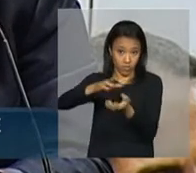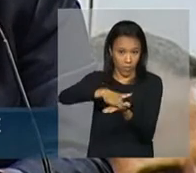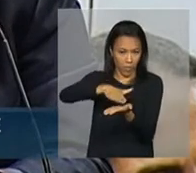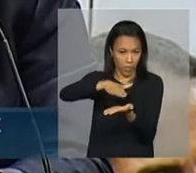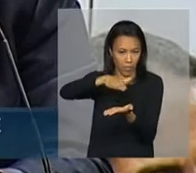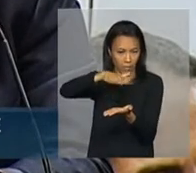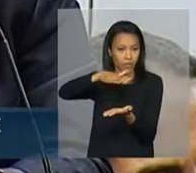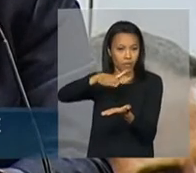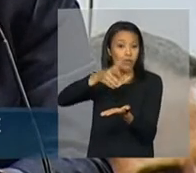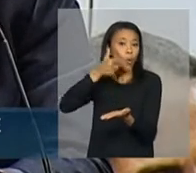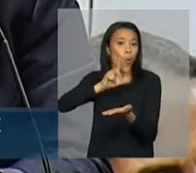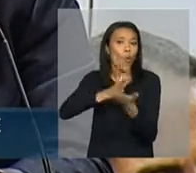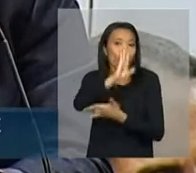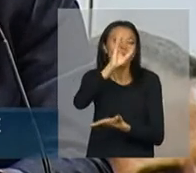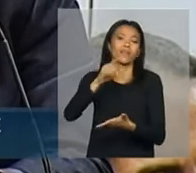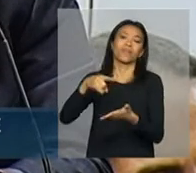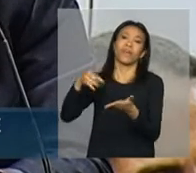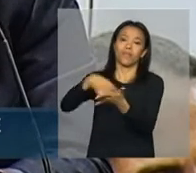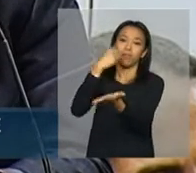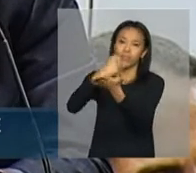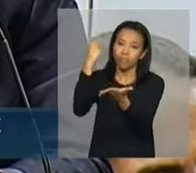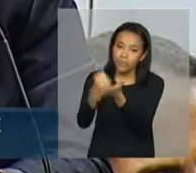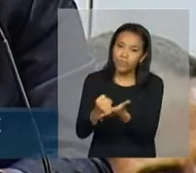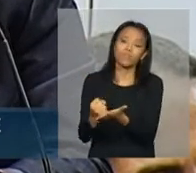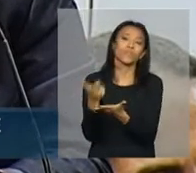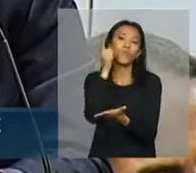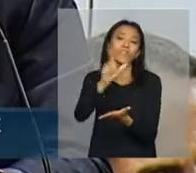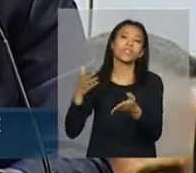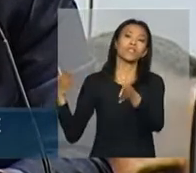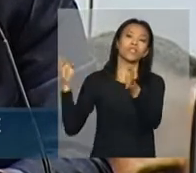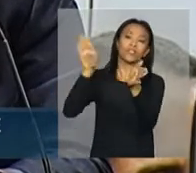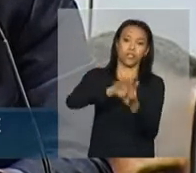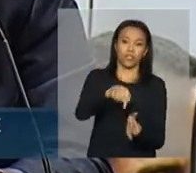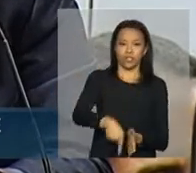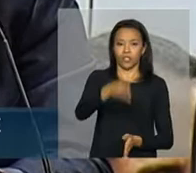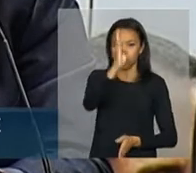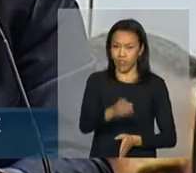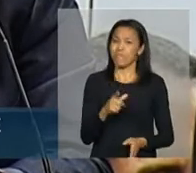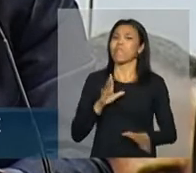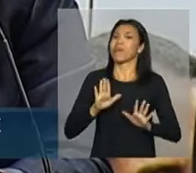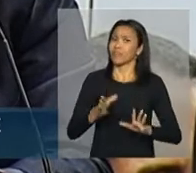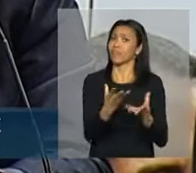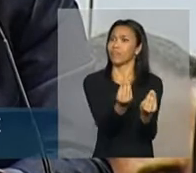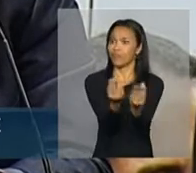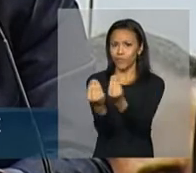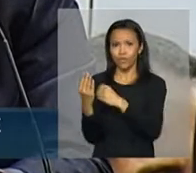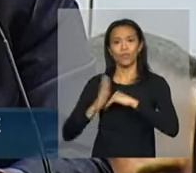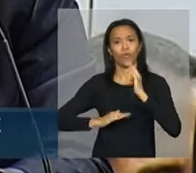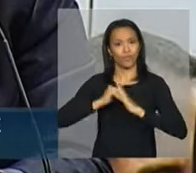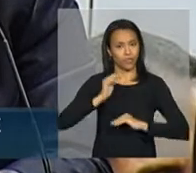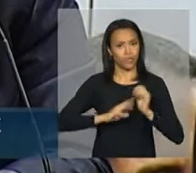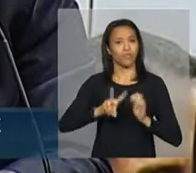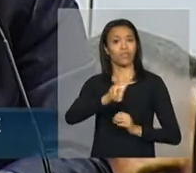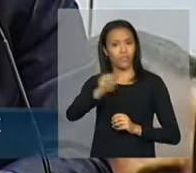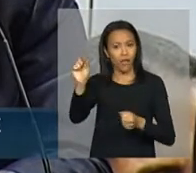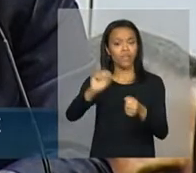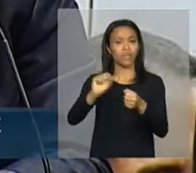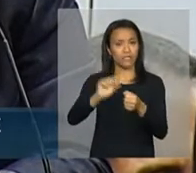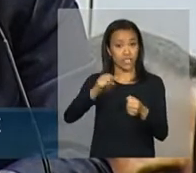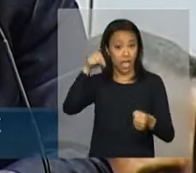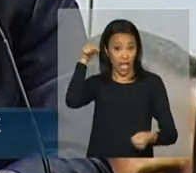possa ser emitida a passagem nos consulados embaixadas brasileiras então ainda tem um contingente de profissionais que irá realizar